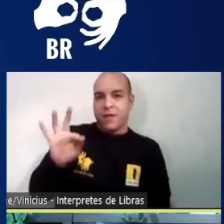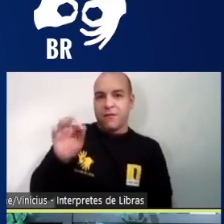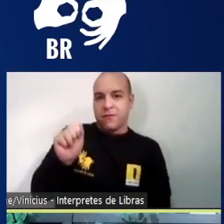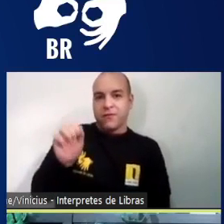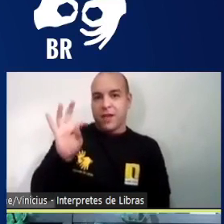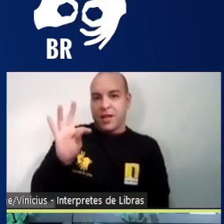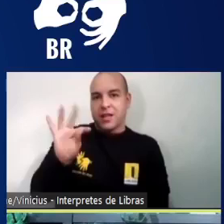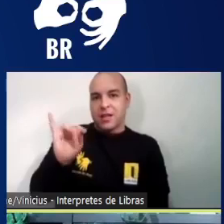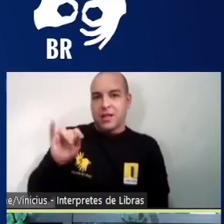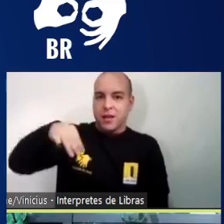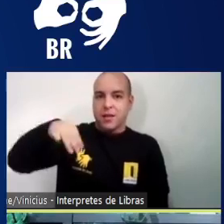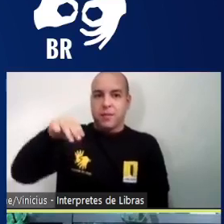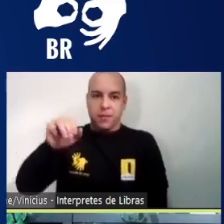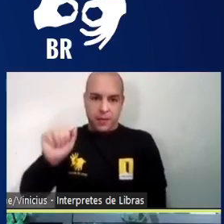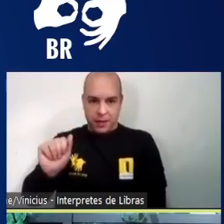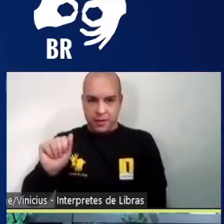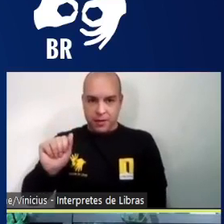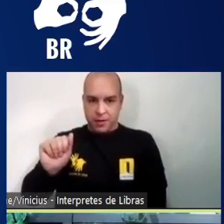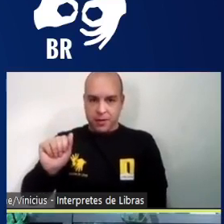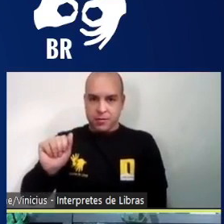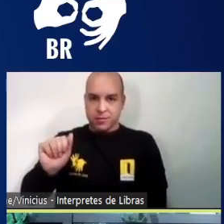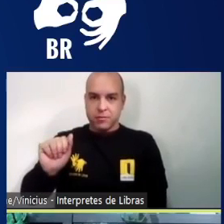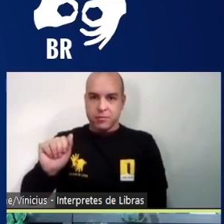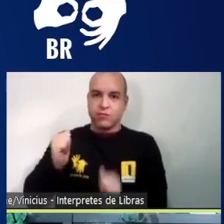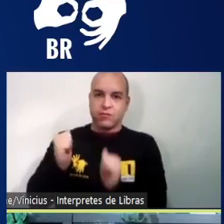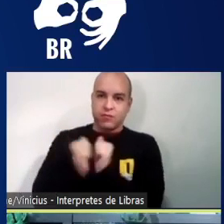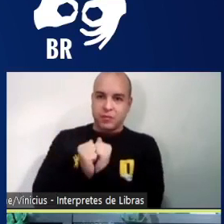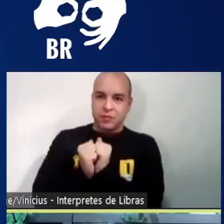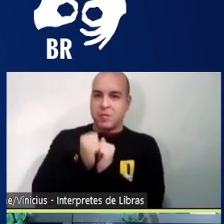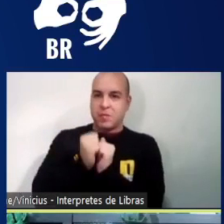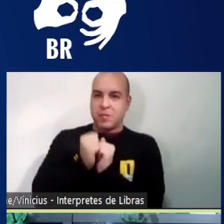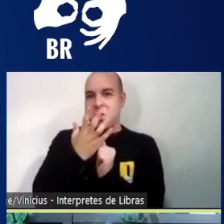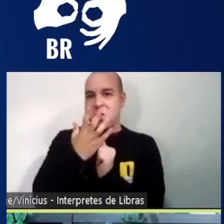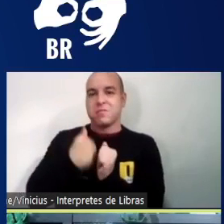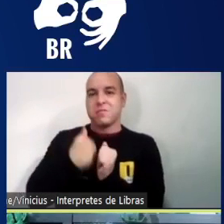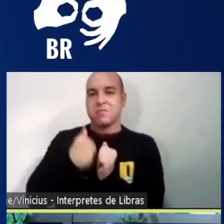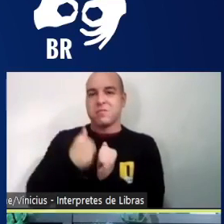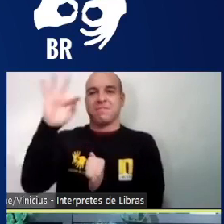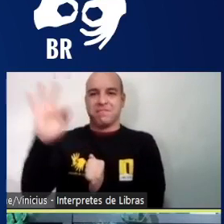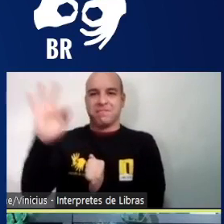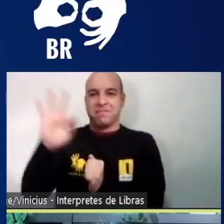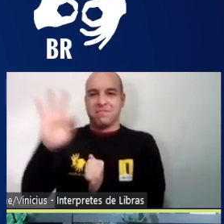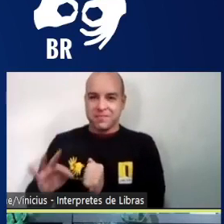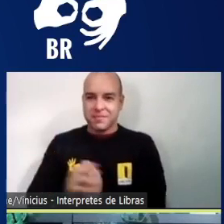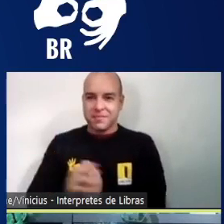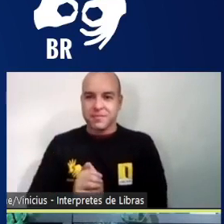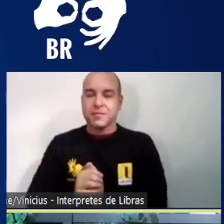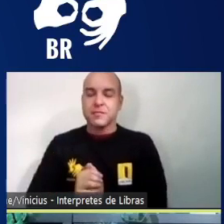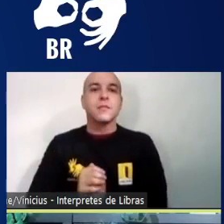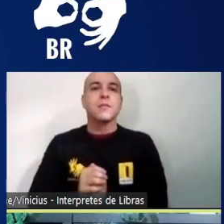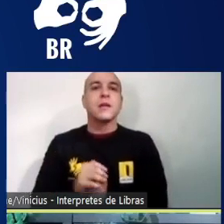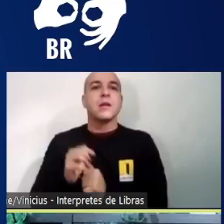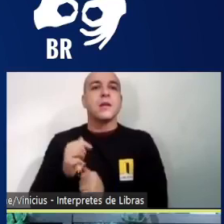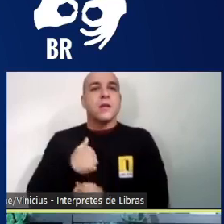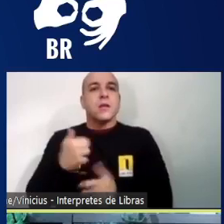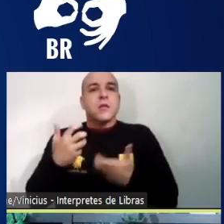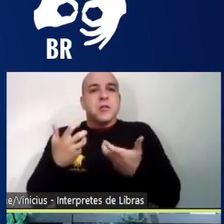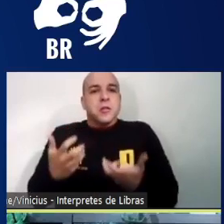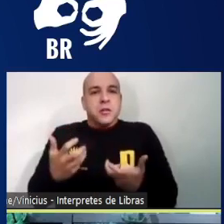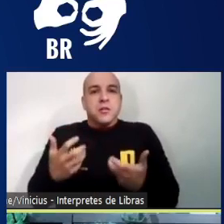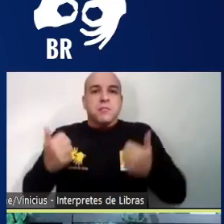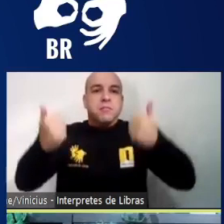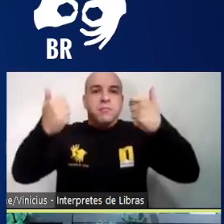Trust. É uma honra e uma satisfação podermos contribuir, podemos trazer aqui as